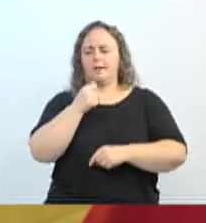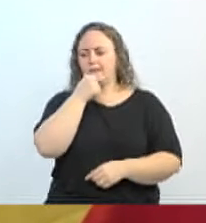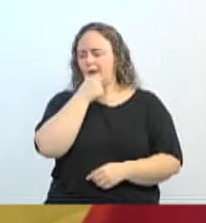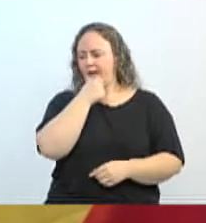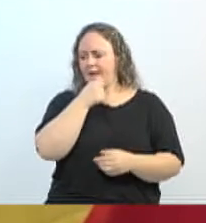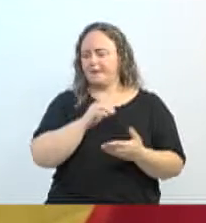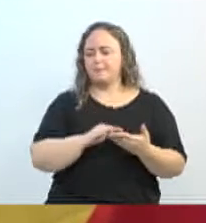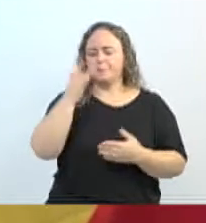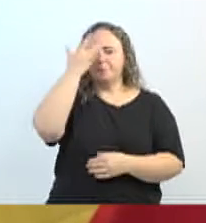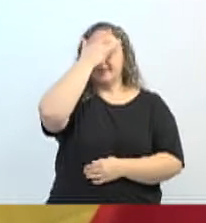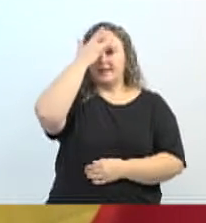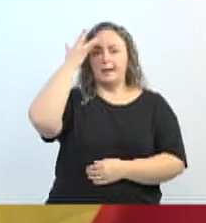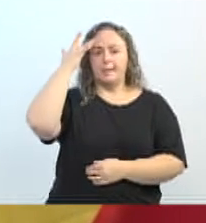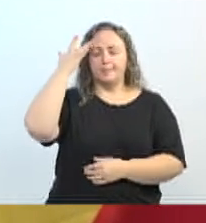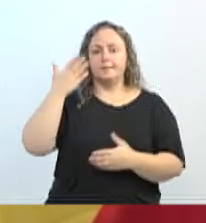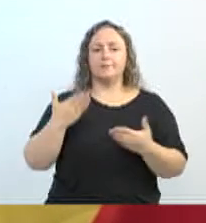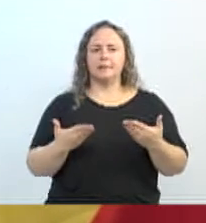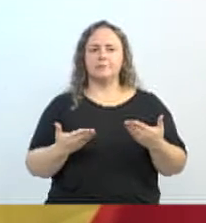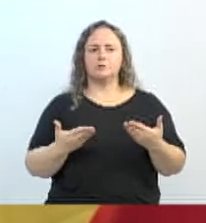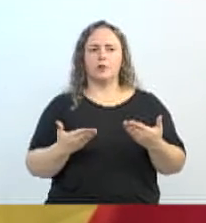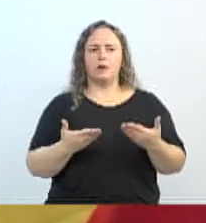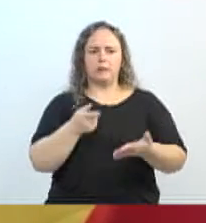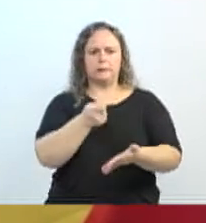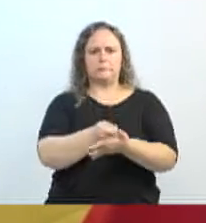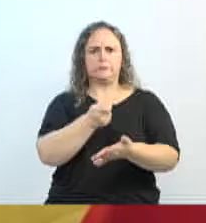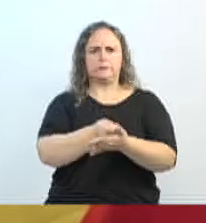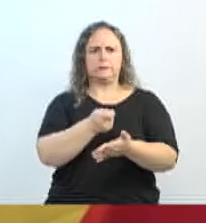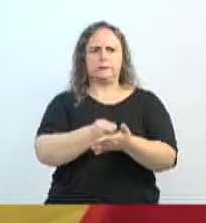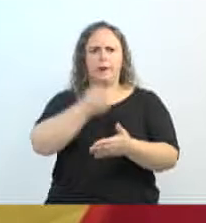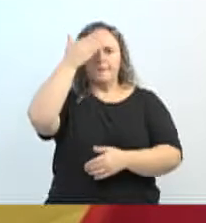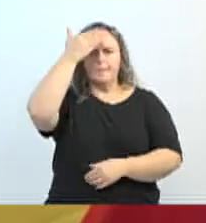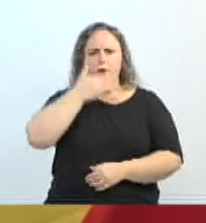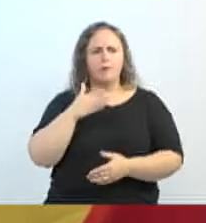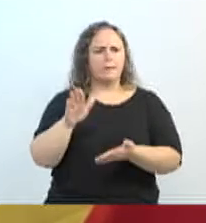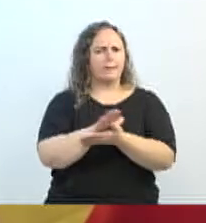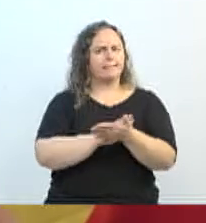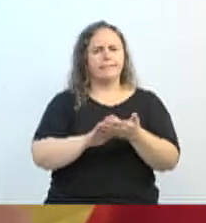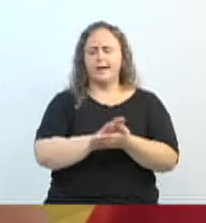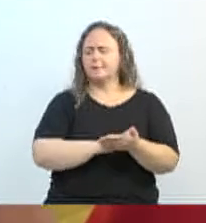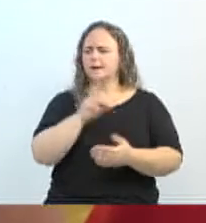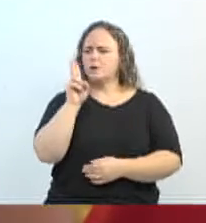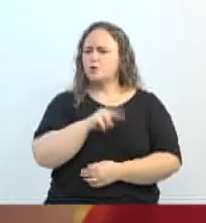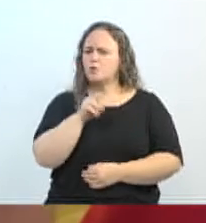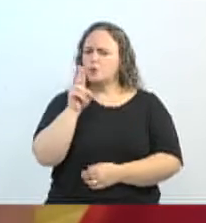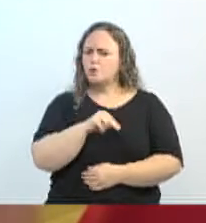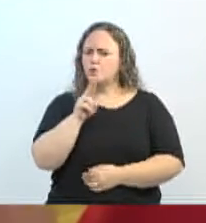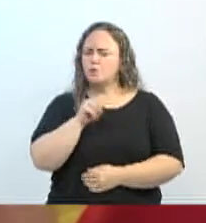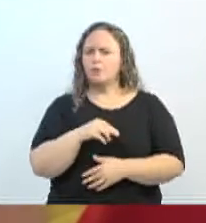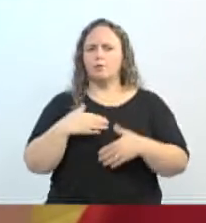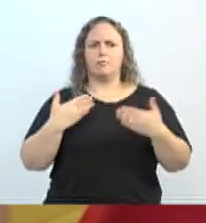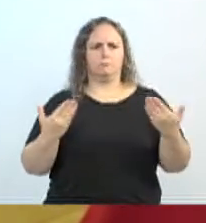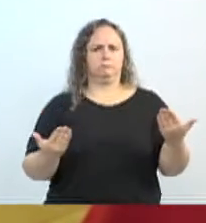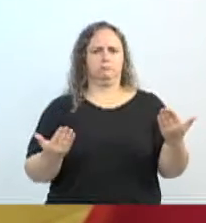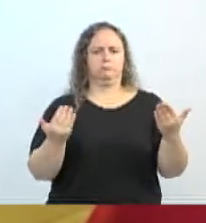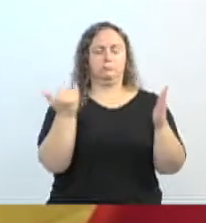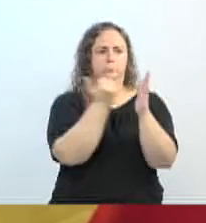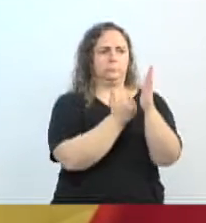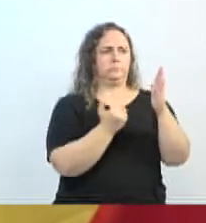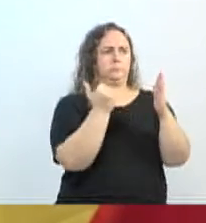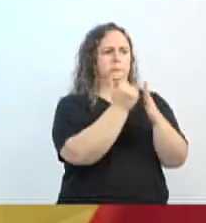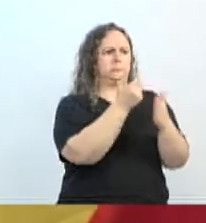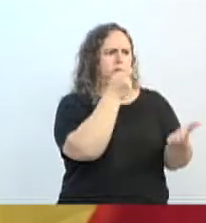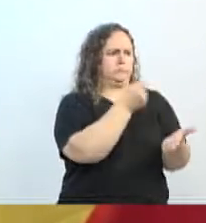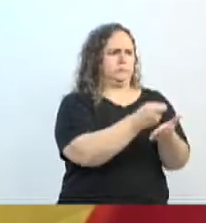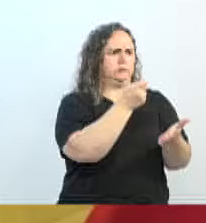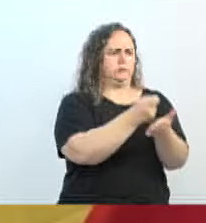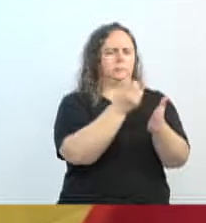qualquer pessoa exija comprovante de vacinação de alguém. Também considero equivocado e exagero, porque, no meu ponto de